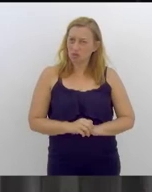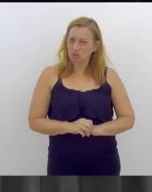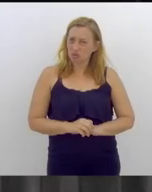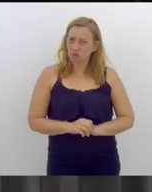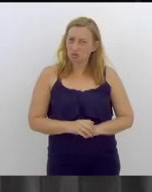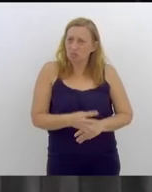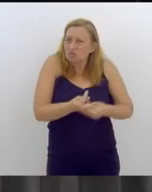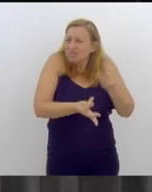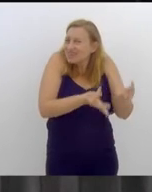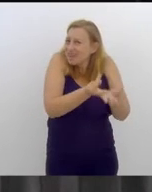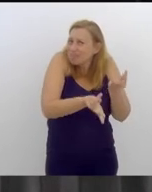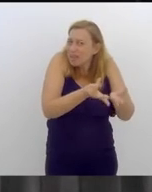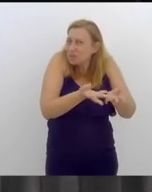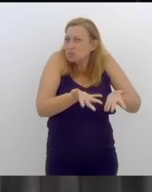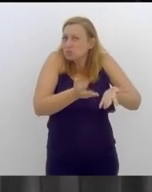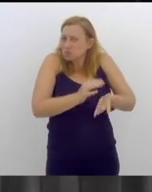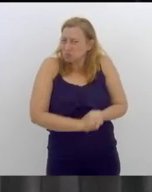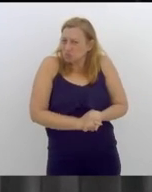exatamente